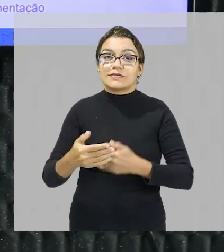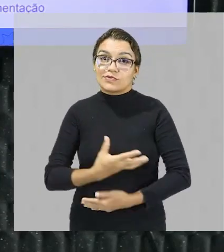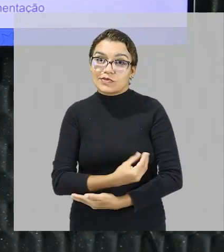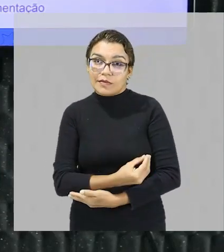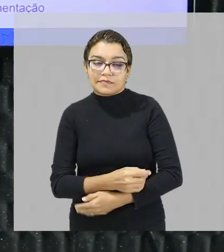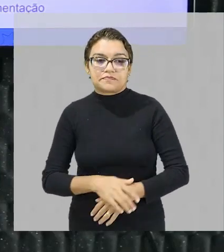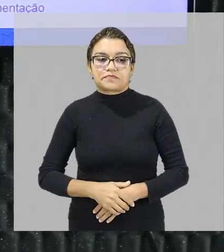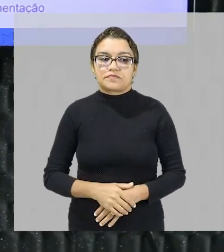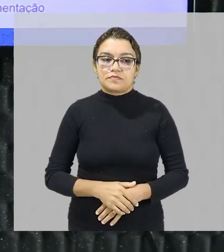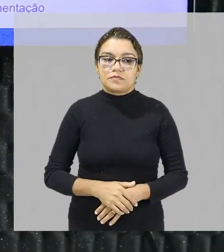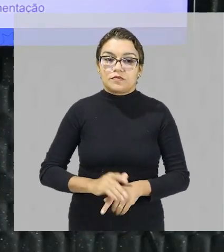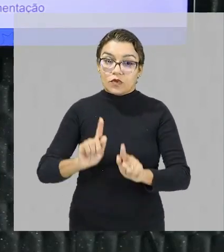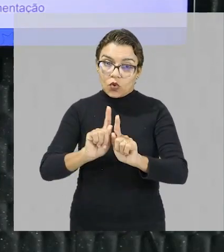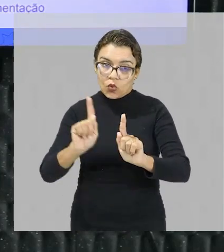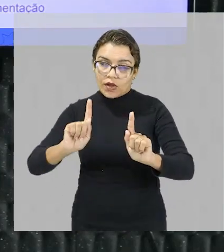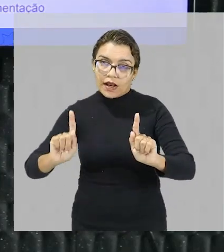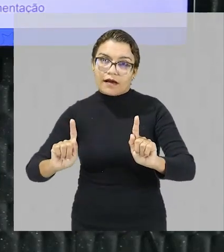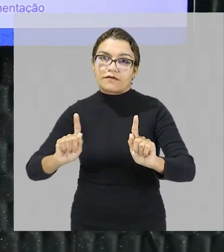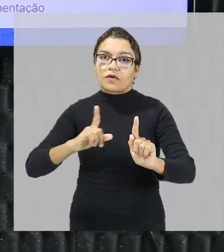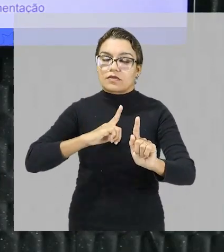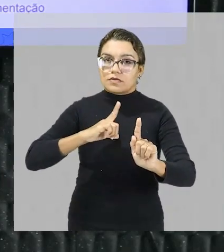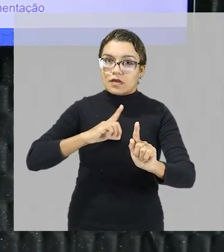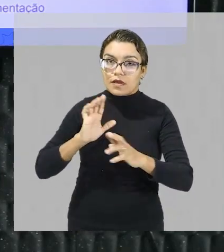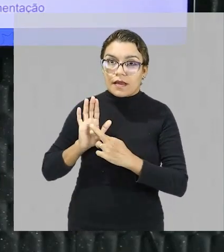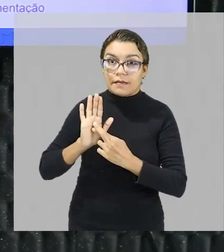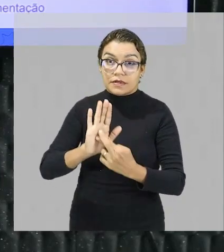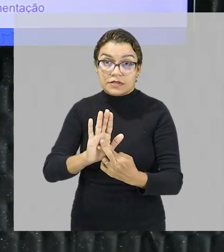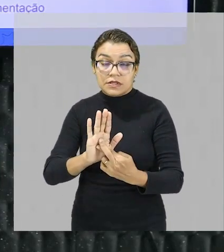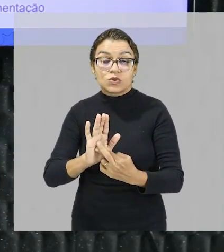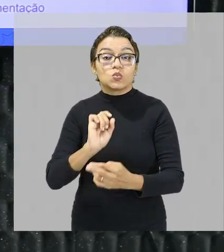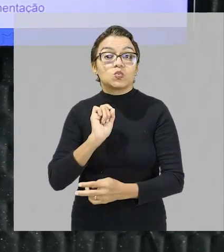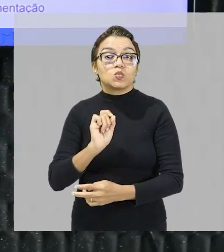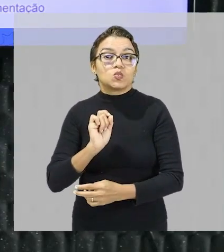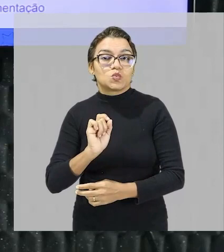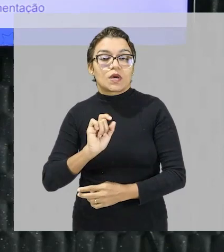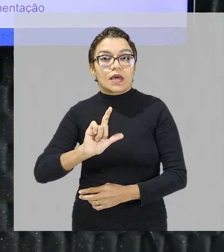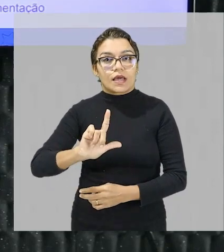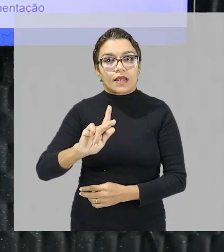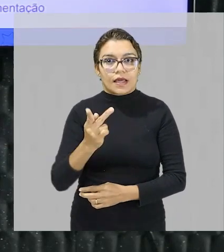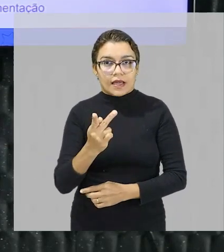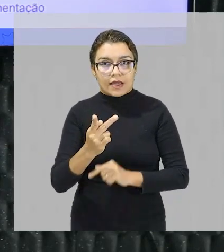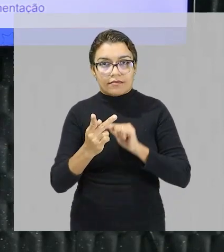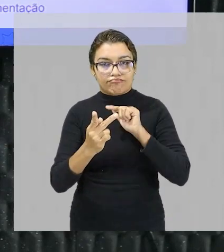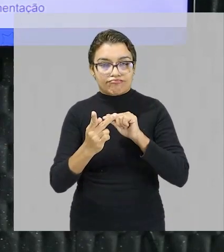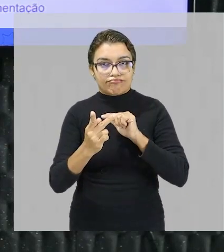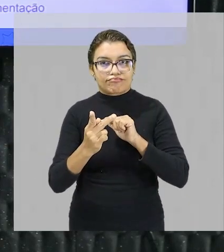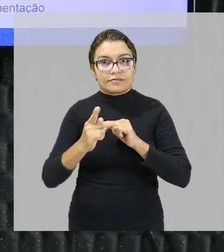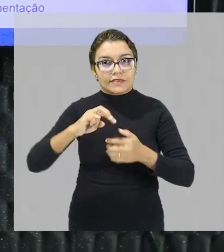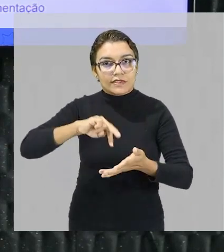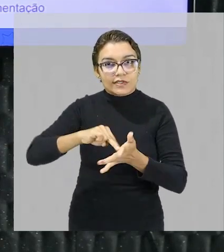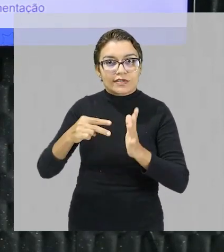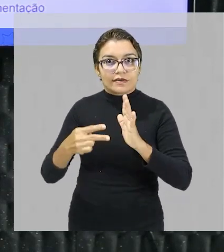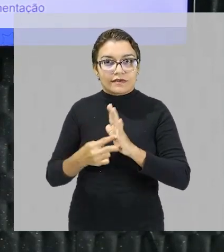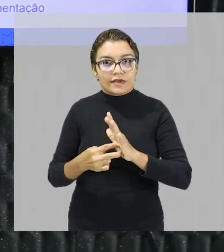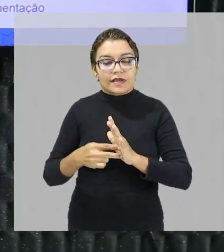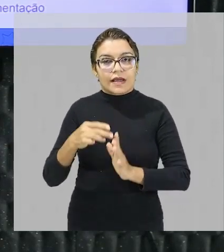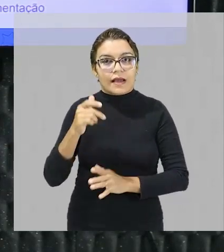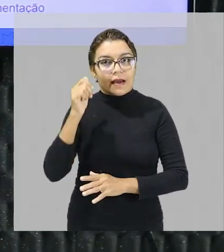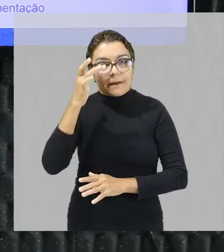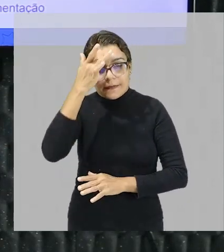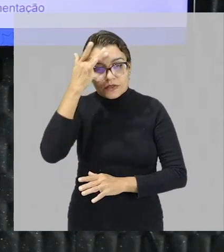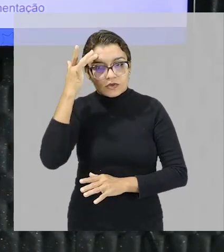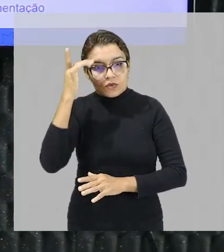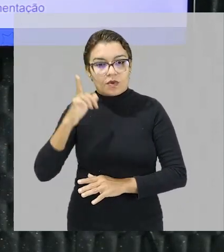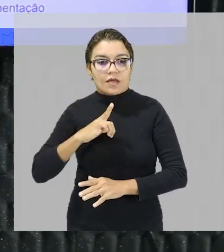No gráfico em que eu tiver, por exemplo, a representação do LH, então quer dizer que o indivíduo que tem a maior concentração